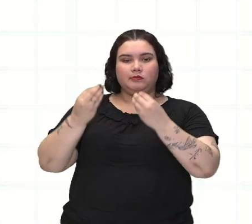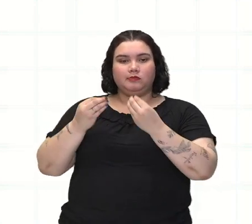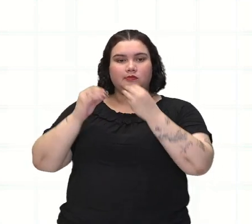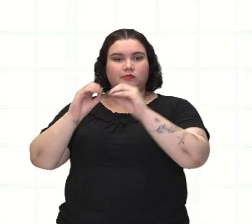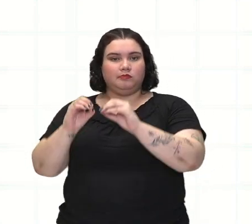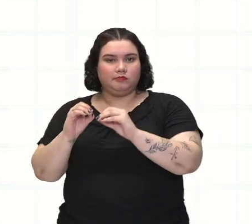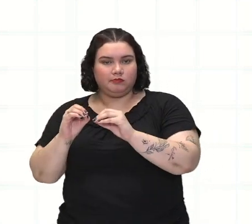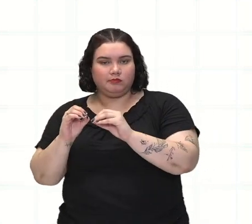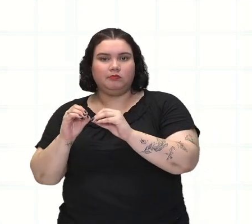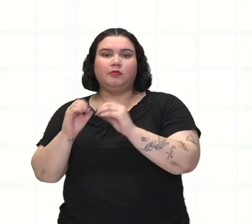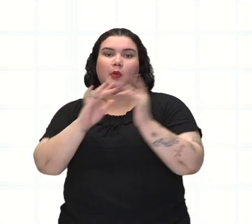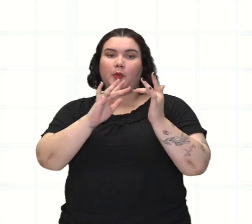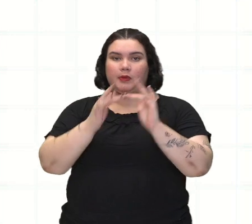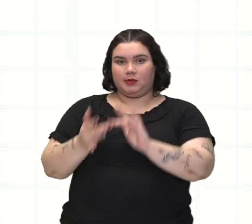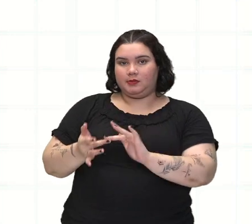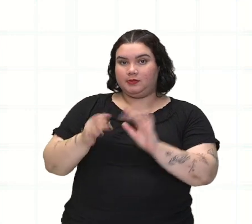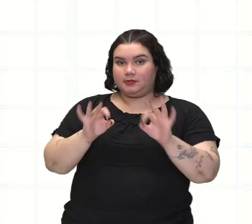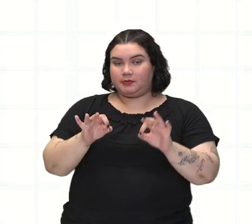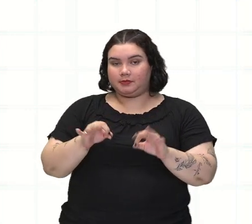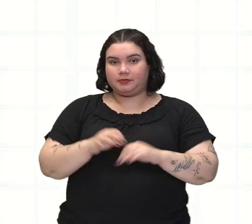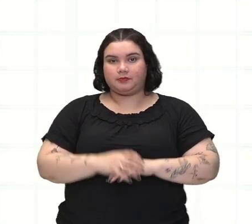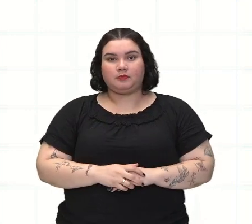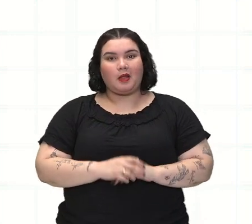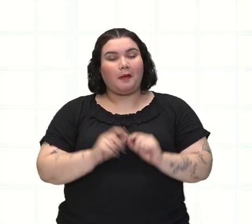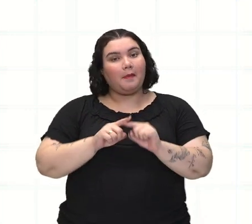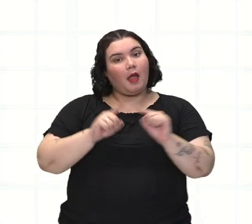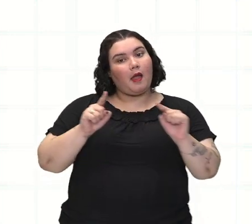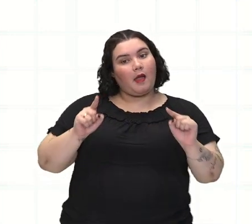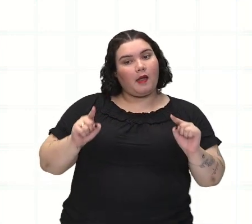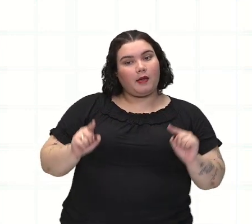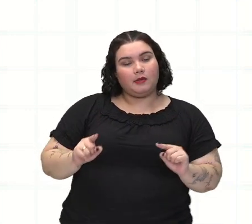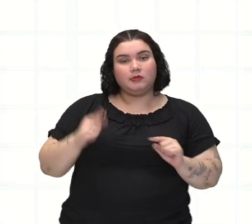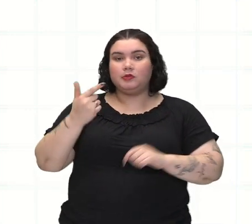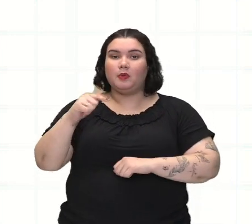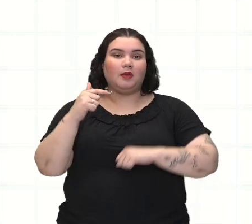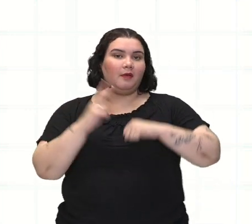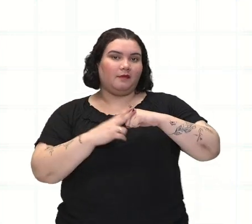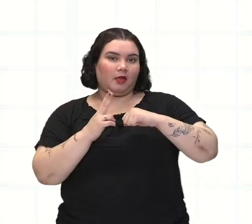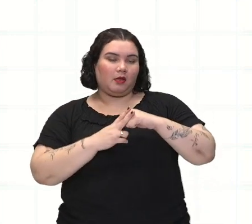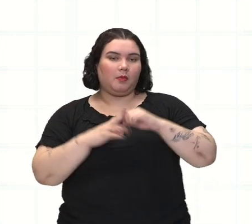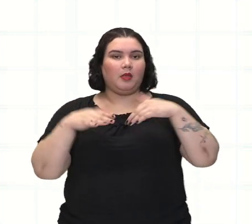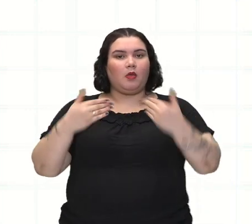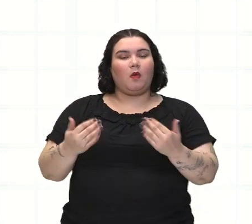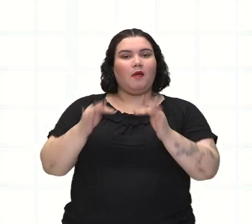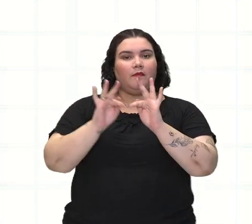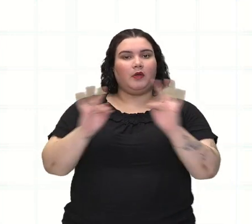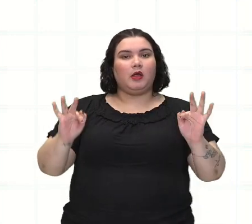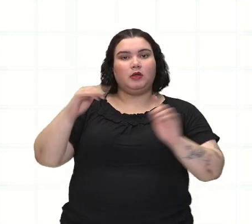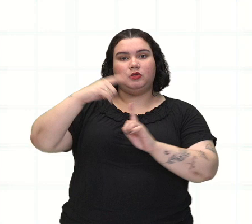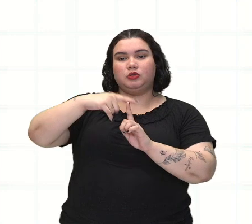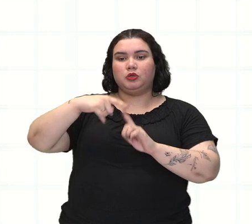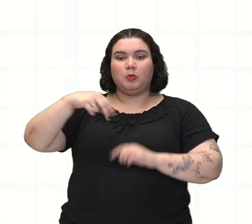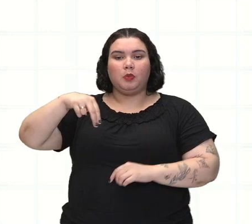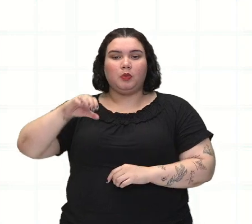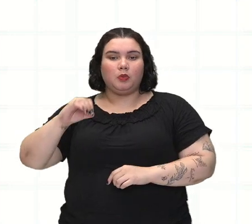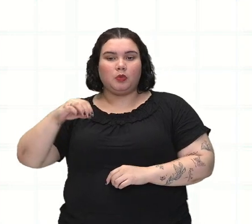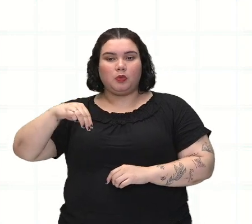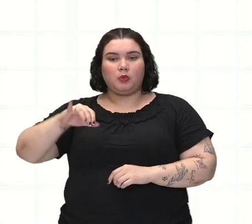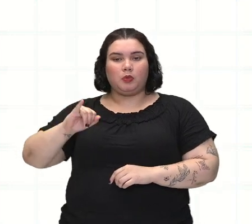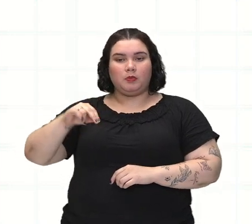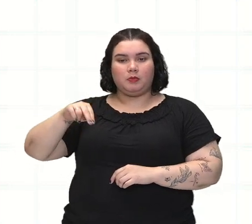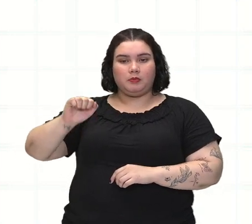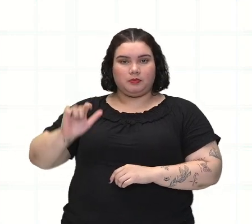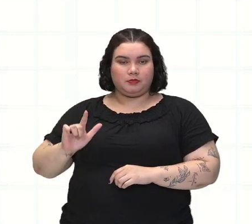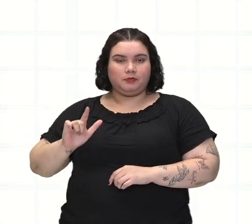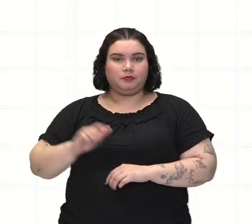um contexto. Porém, não tem verbo, então é frase nominal. Outro exemplo.